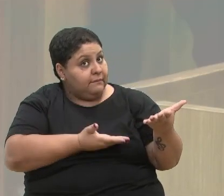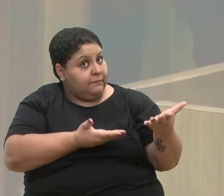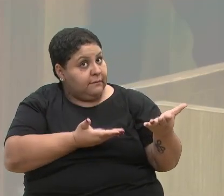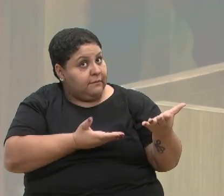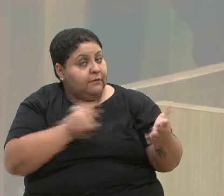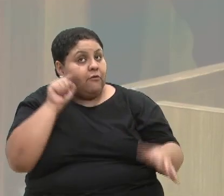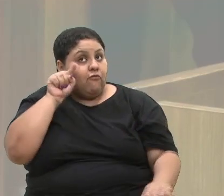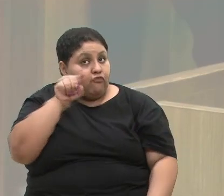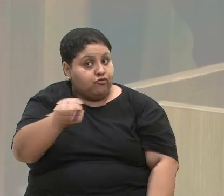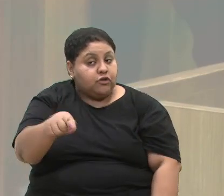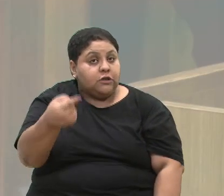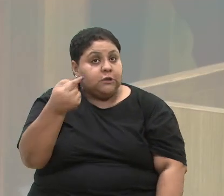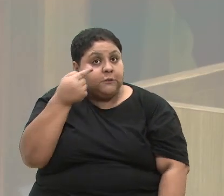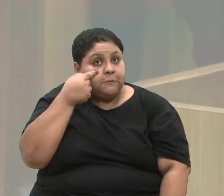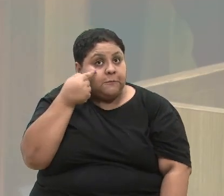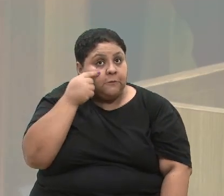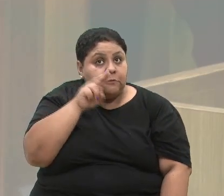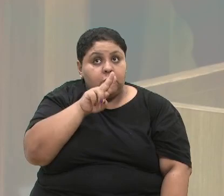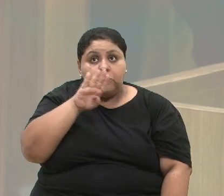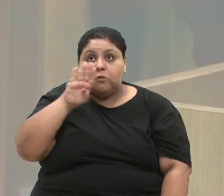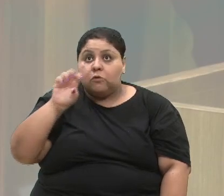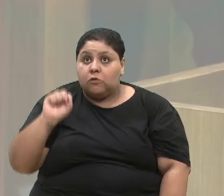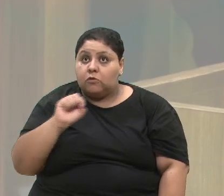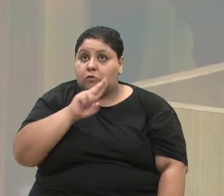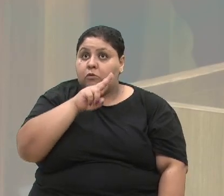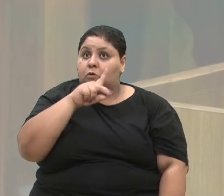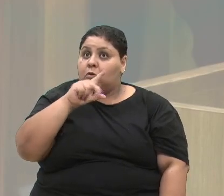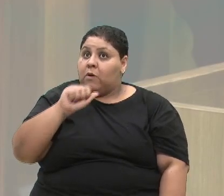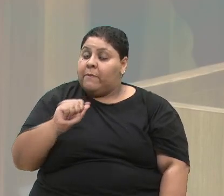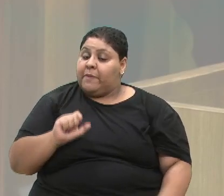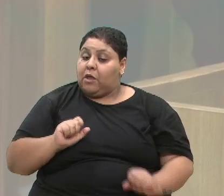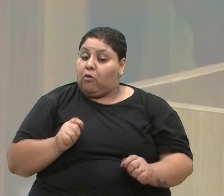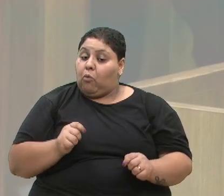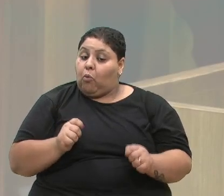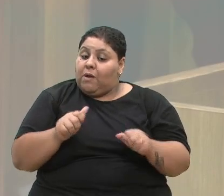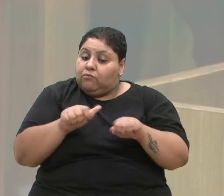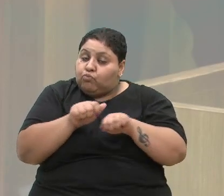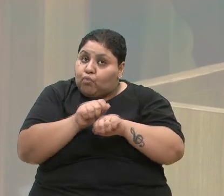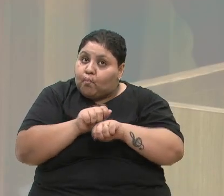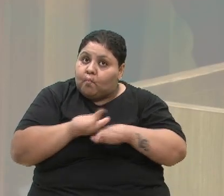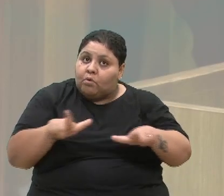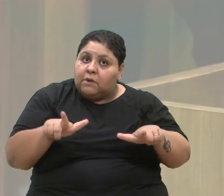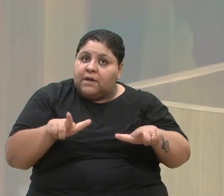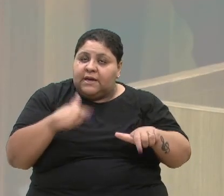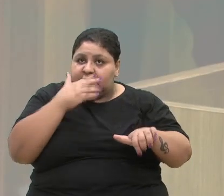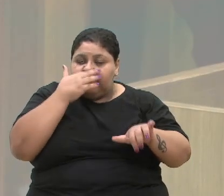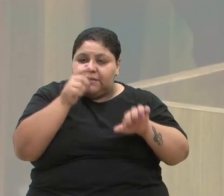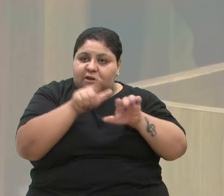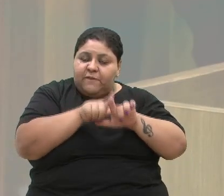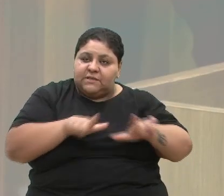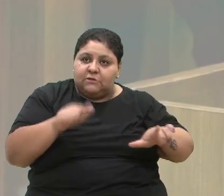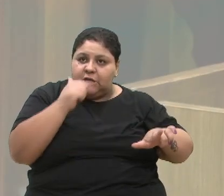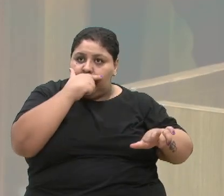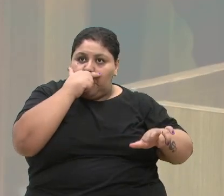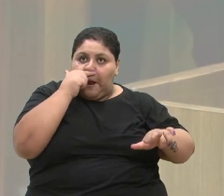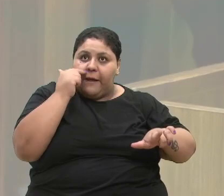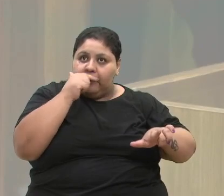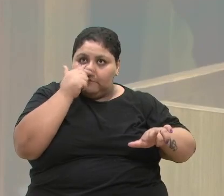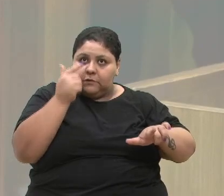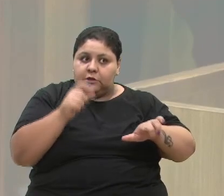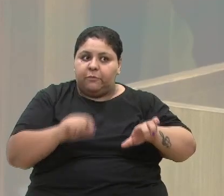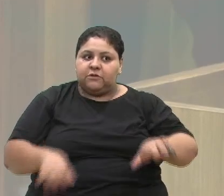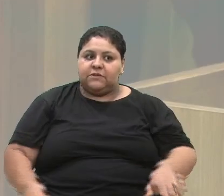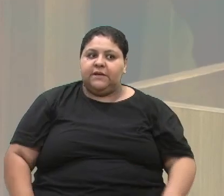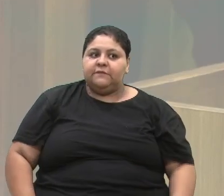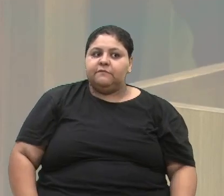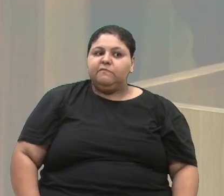Vocês vão ver as UBS e as UPA quase vazias. Tá? Então, eu só gostaria que isso fosse... Eu